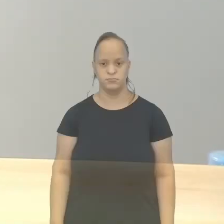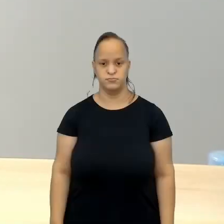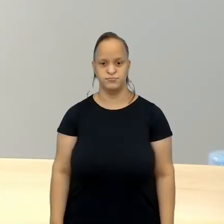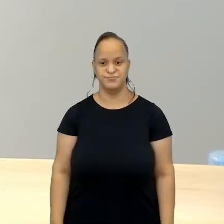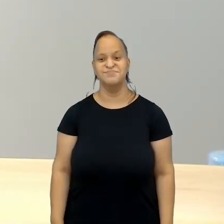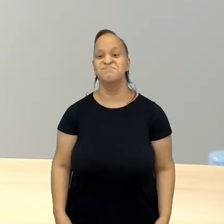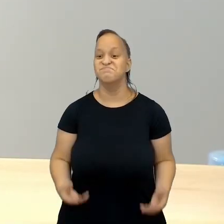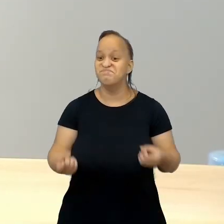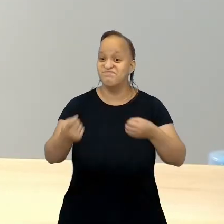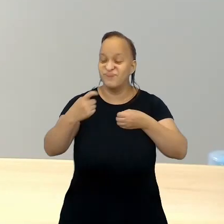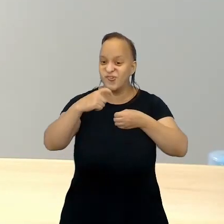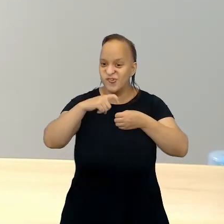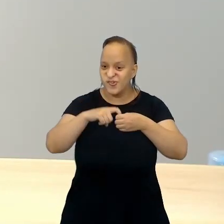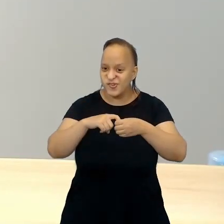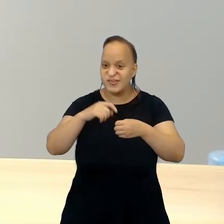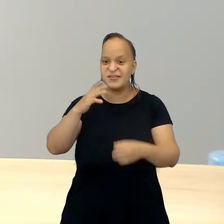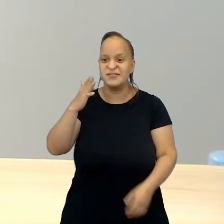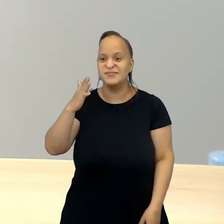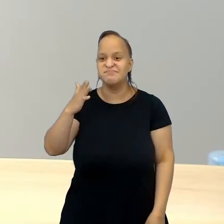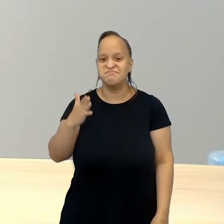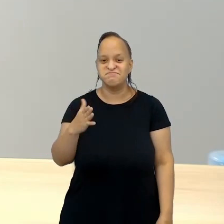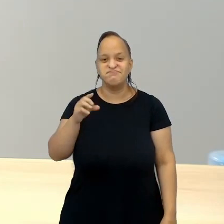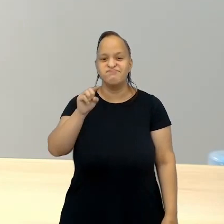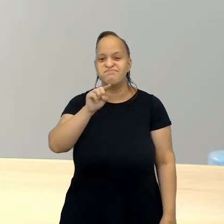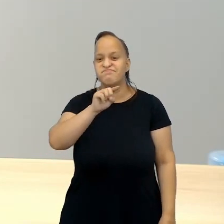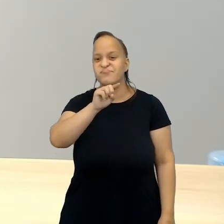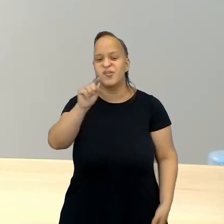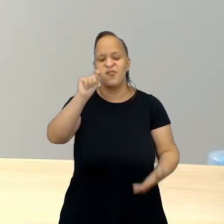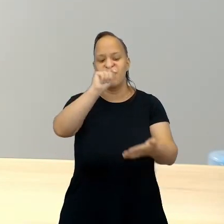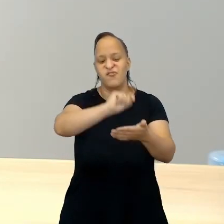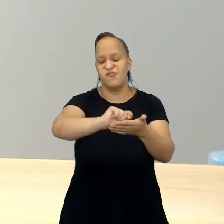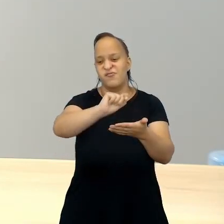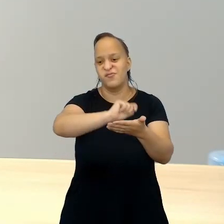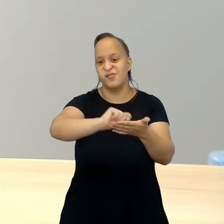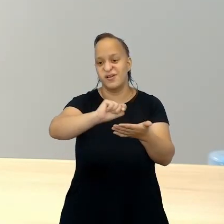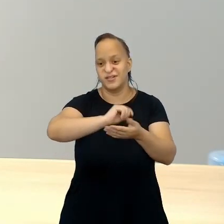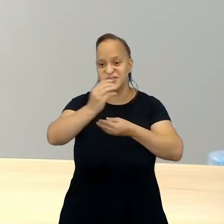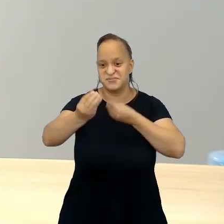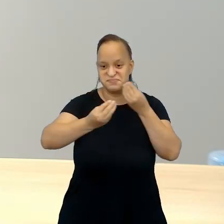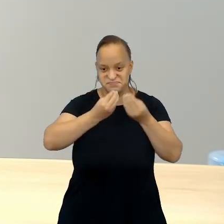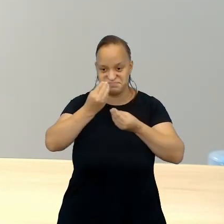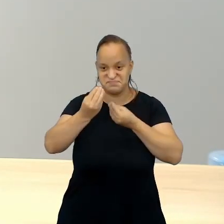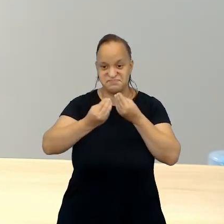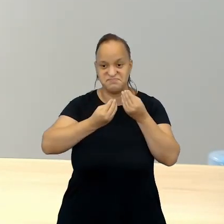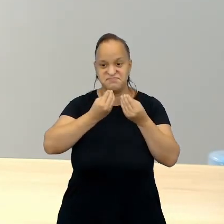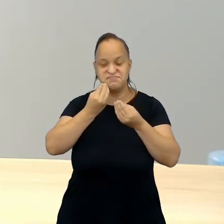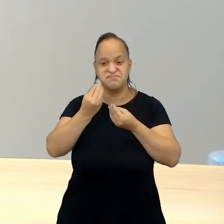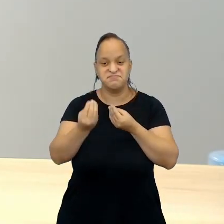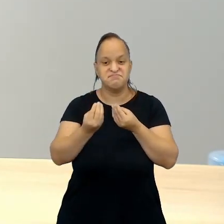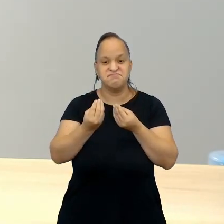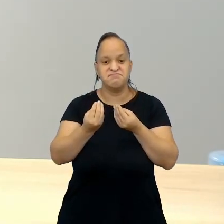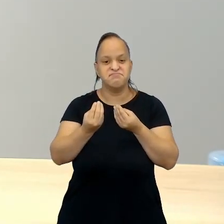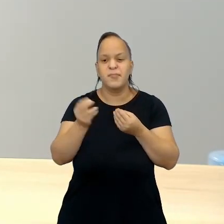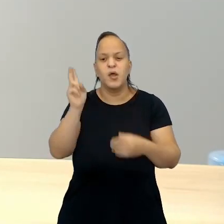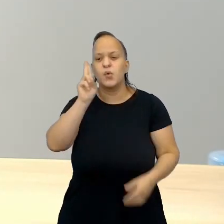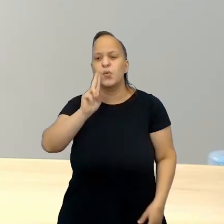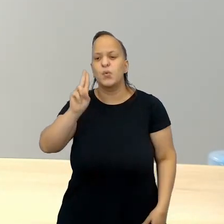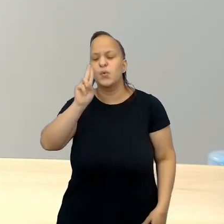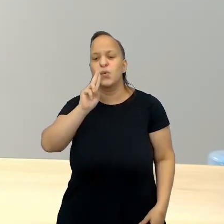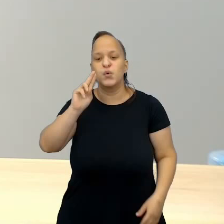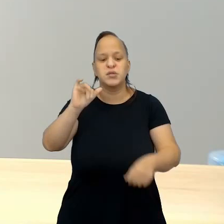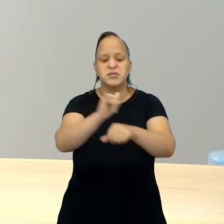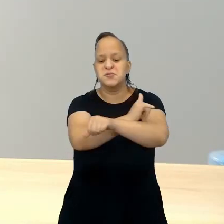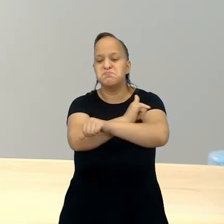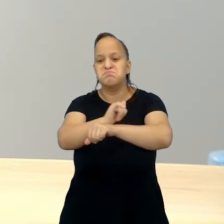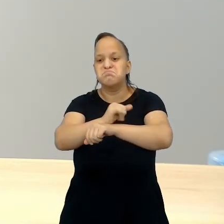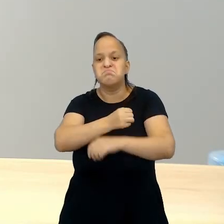Bom, estamos de volta. E como é que será que você faz as suas anotações no diário de bordo? Como é que você usa? Que estratégias você